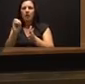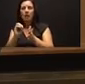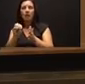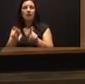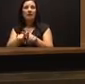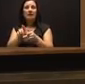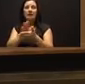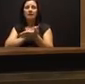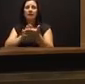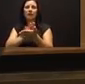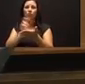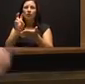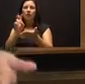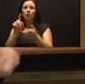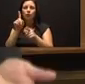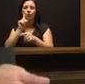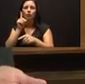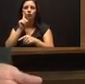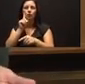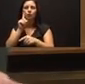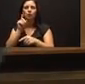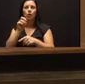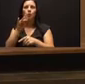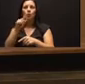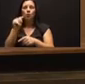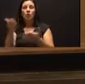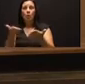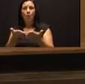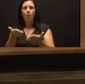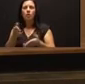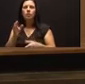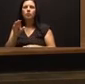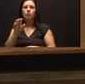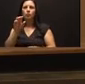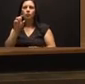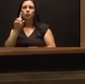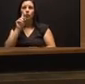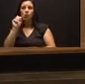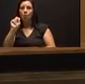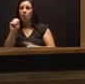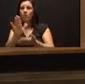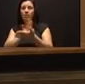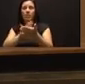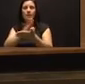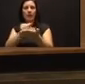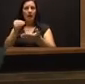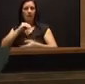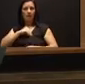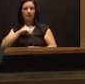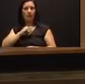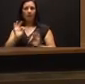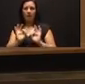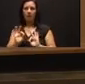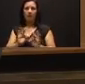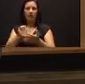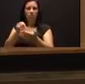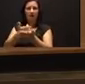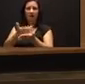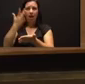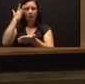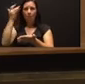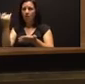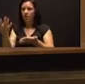quinto dia útil estão recebendo. Hoje é dia 8, quinto dia útil, não receberam, não tem nenhuma prerrogativa de pagar hoje nem